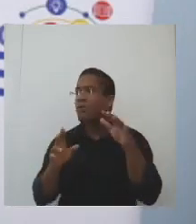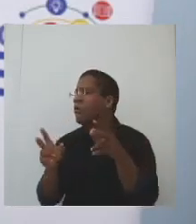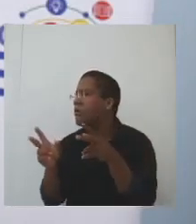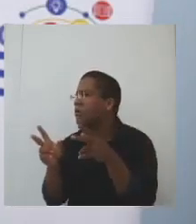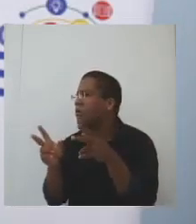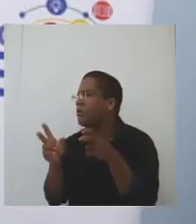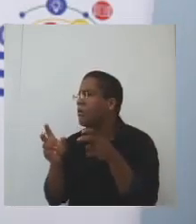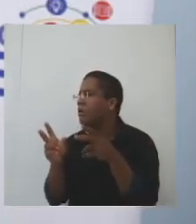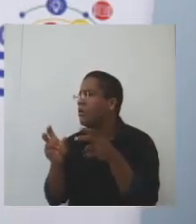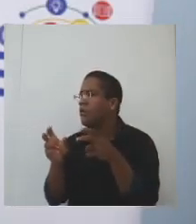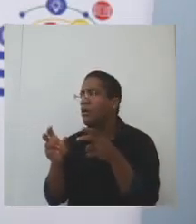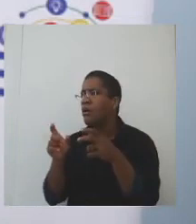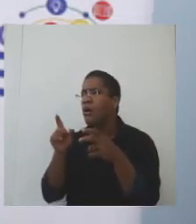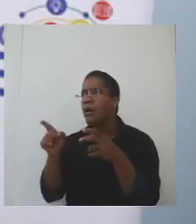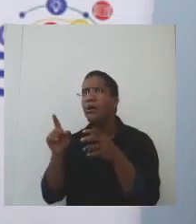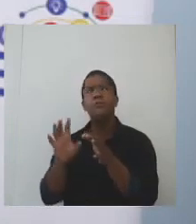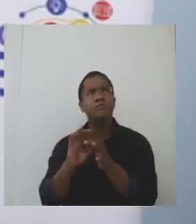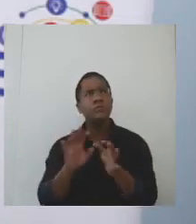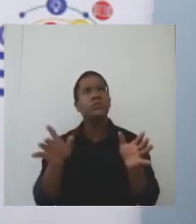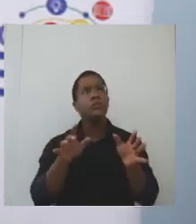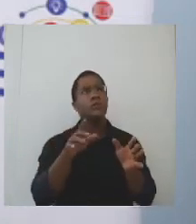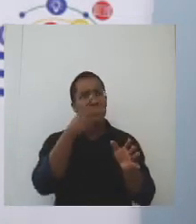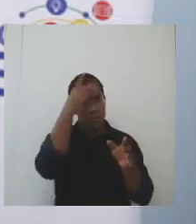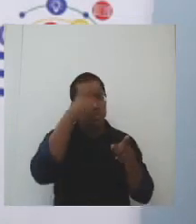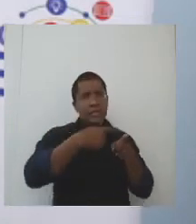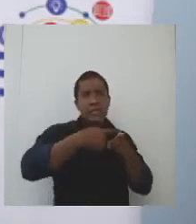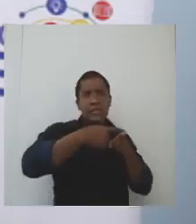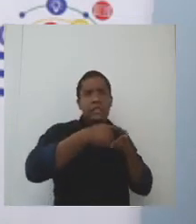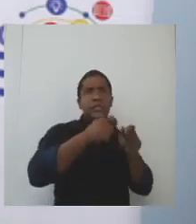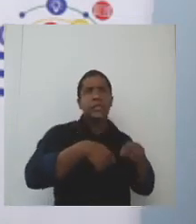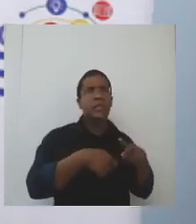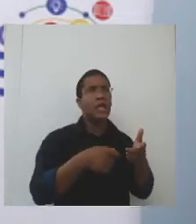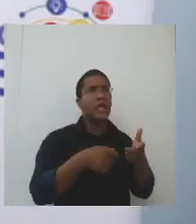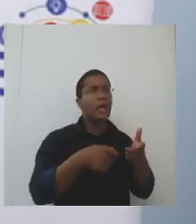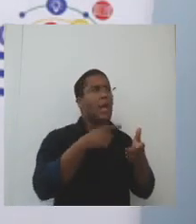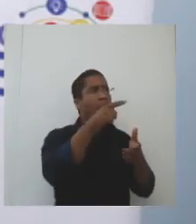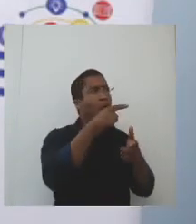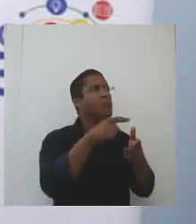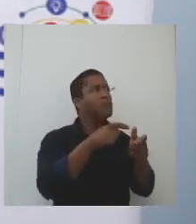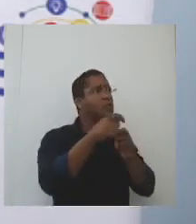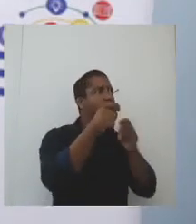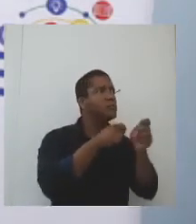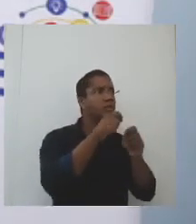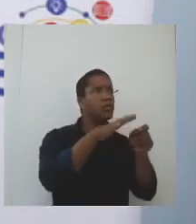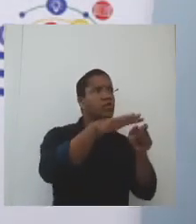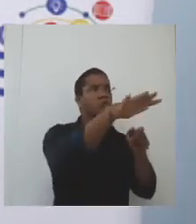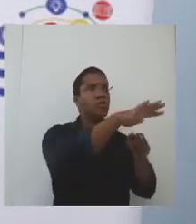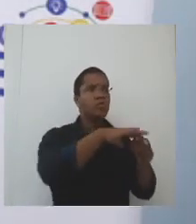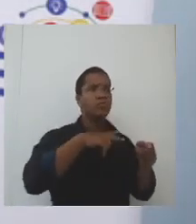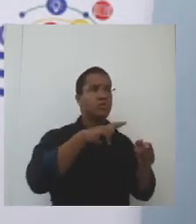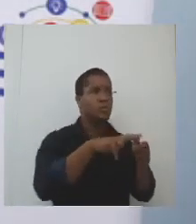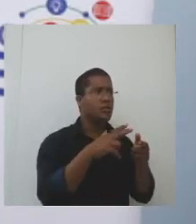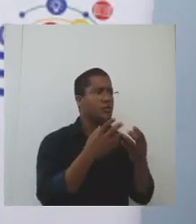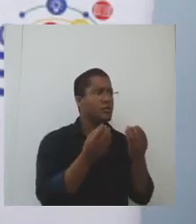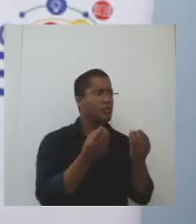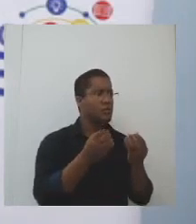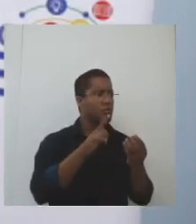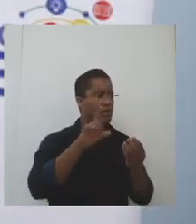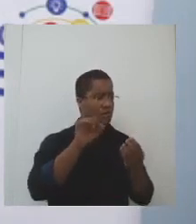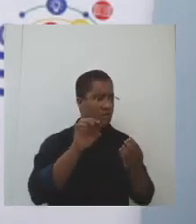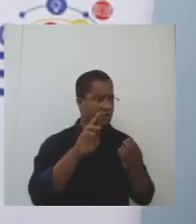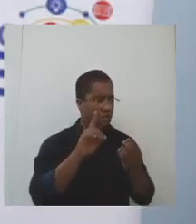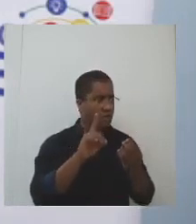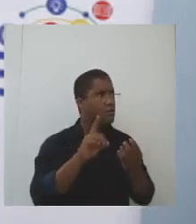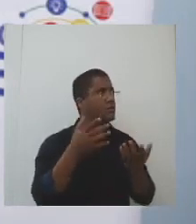ingleses administrem o território. Está lá um Lord Beresford que vai enriquecer profundamente dentro de Portugal. E